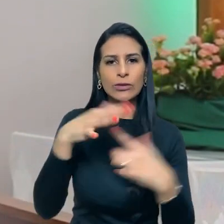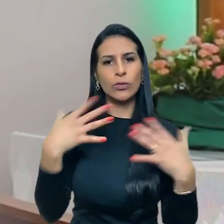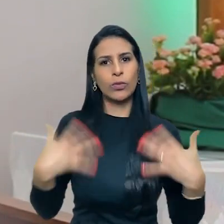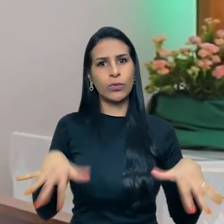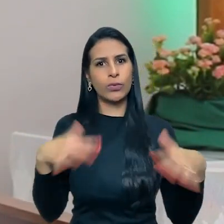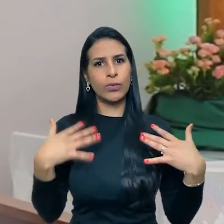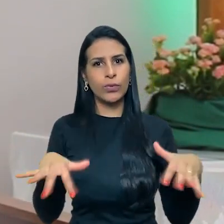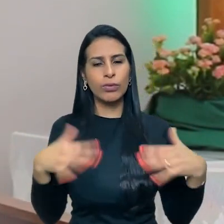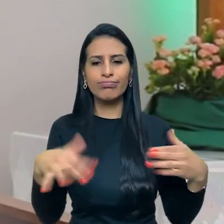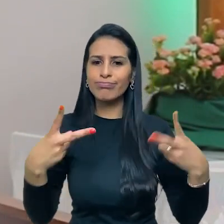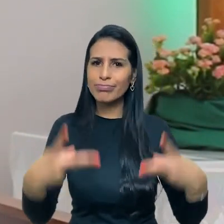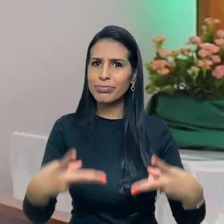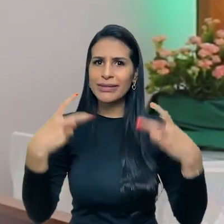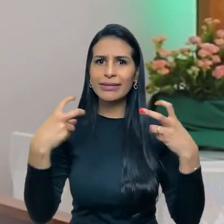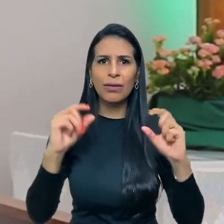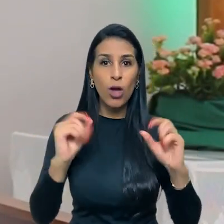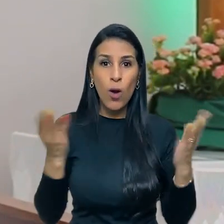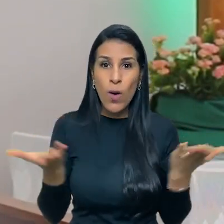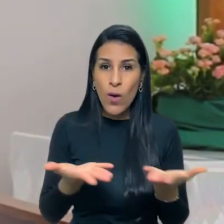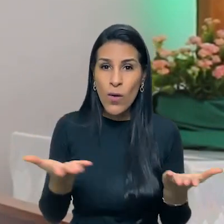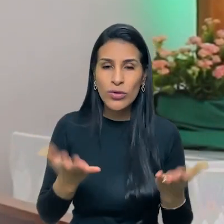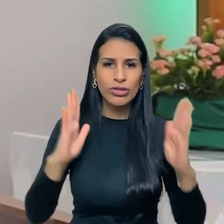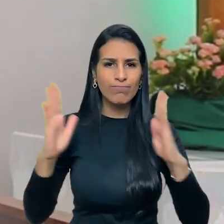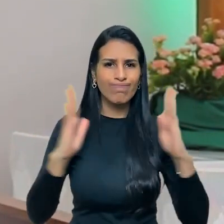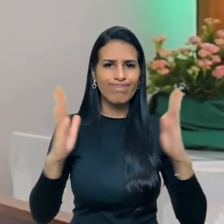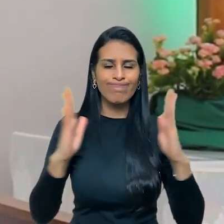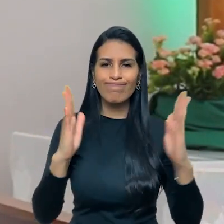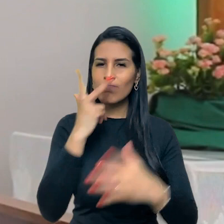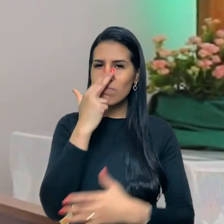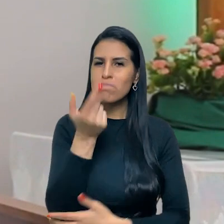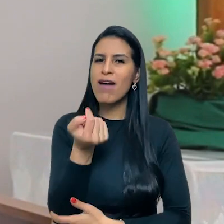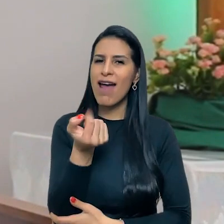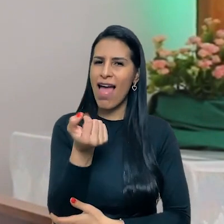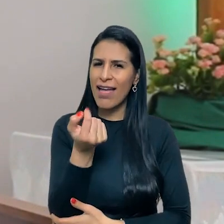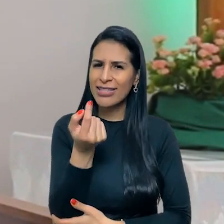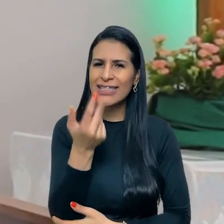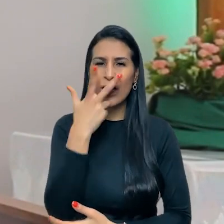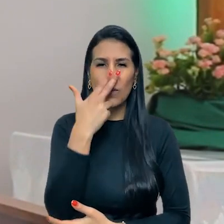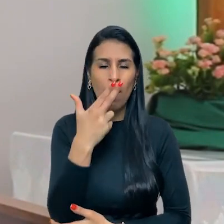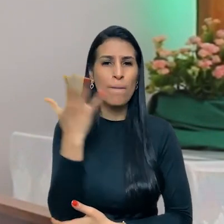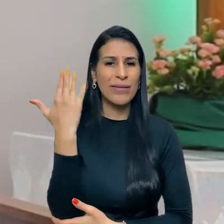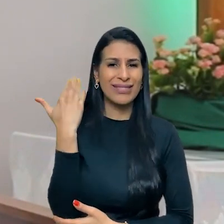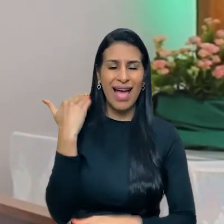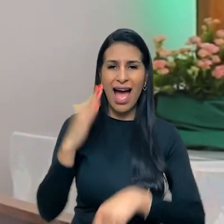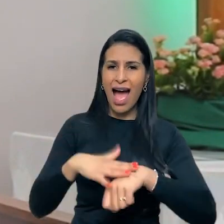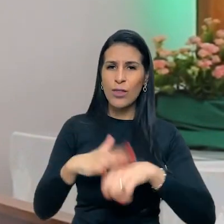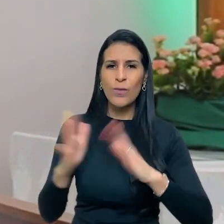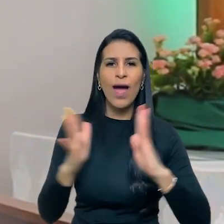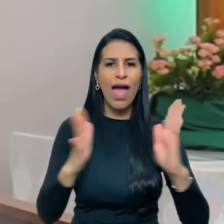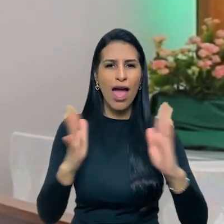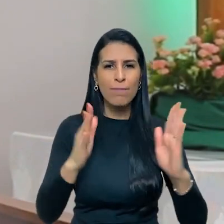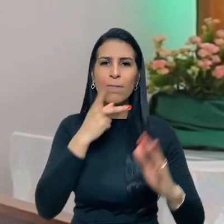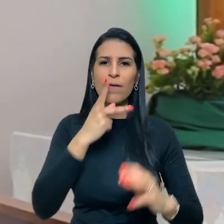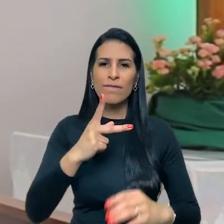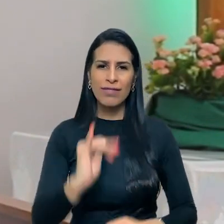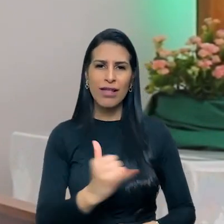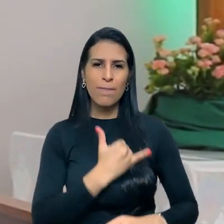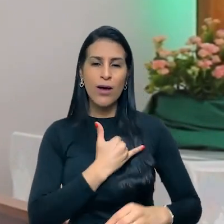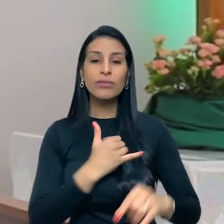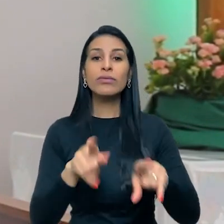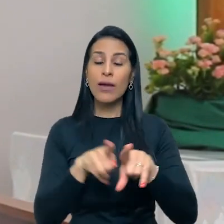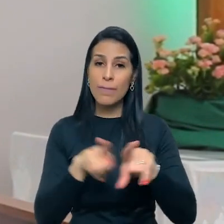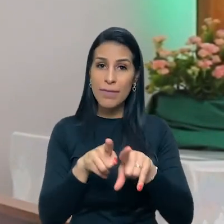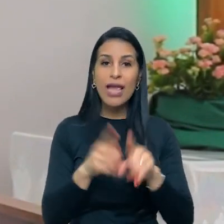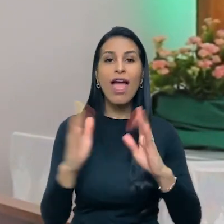nós vamos perceber que em nosso tempo tudo é muito parecido com o tempo do profeta Amós e o tempo